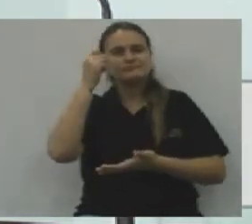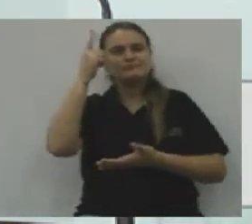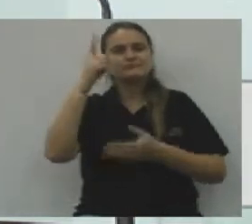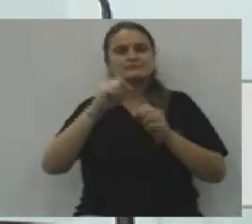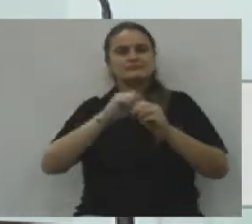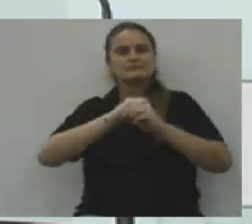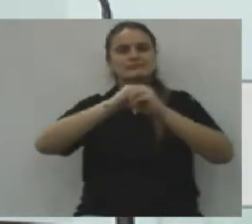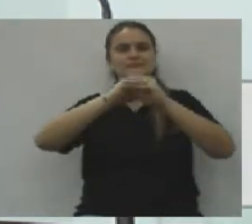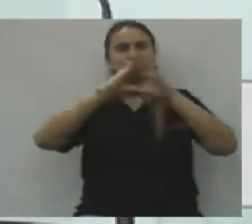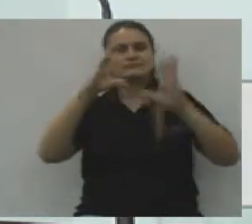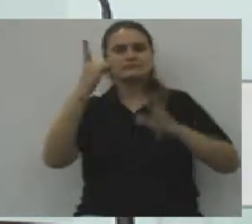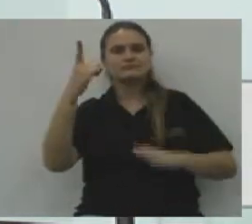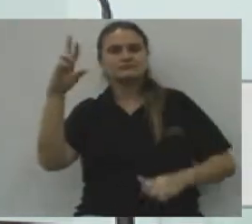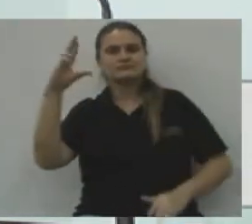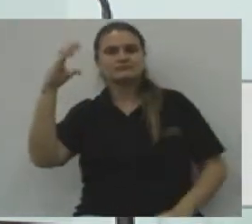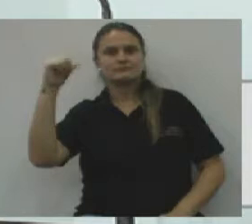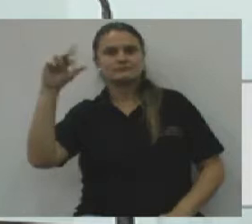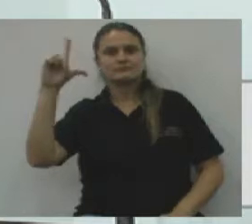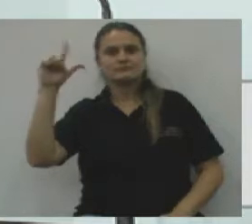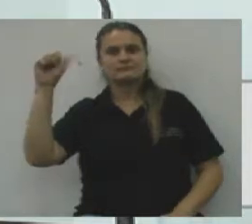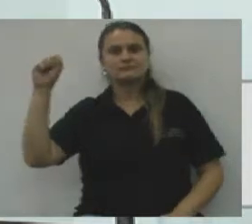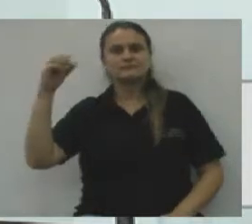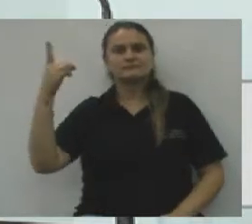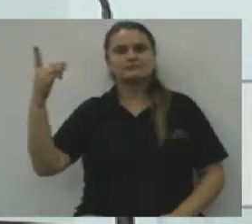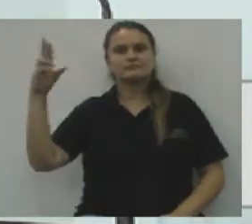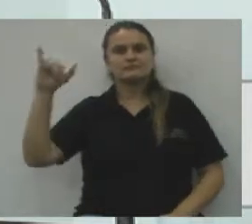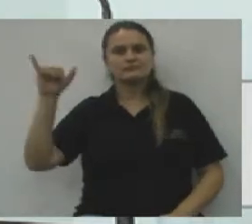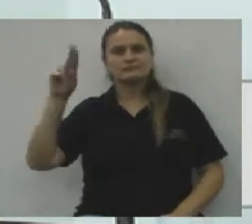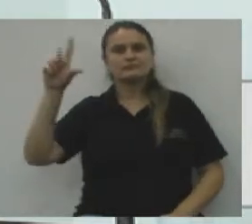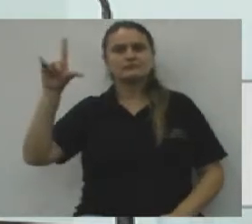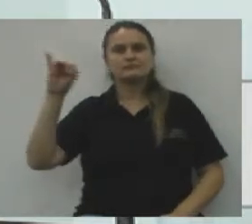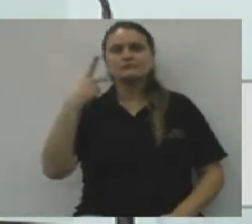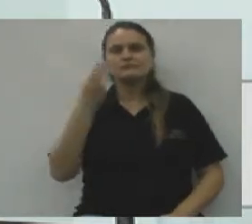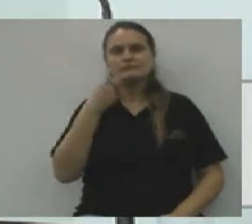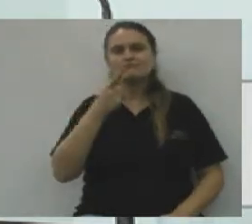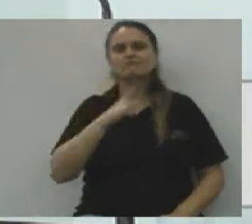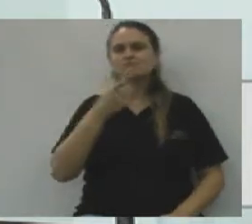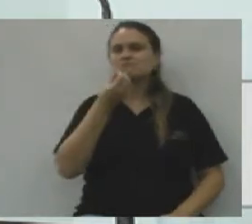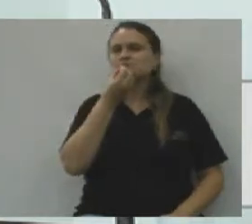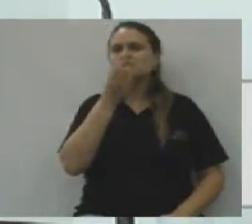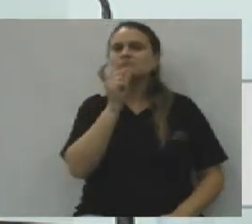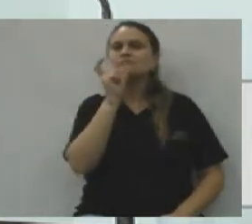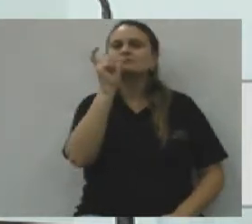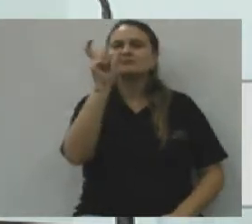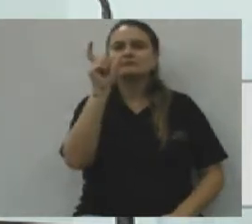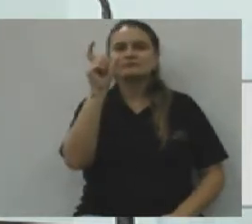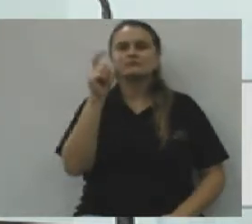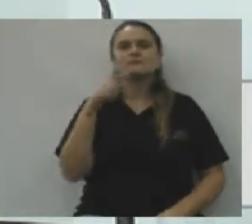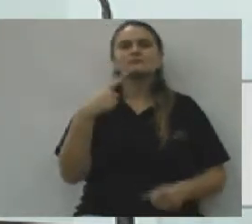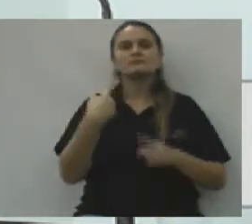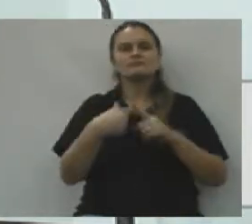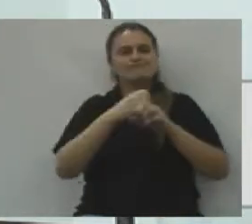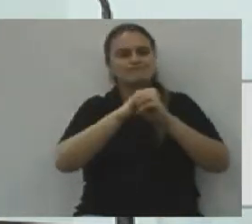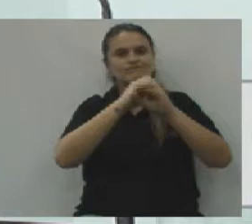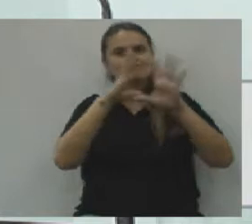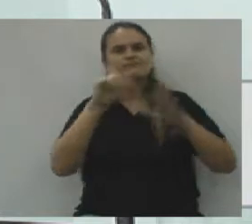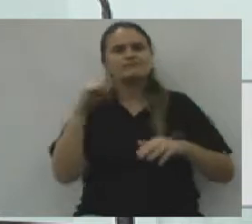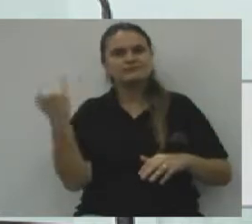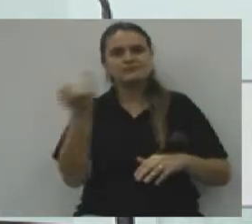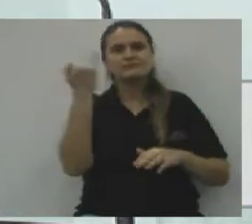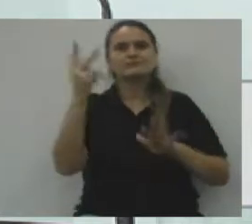claras que o Dr. Carlos e o Dr. Júlio colocou aqui, as palavras sábias, para deixar claro a necessidade desse